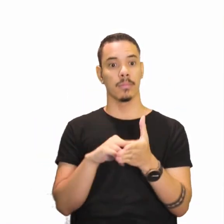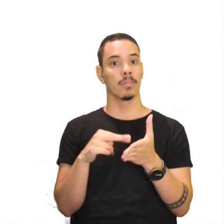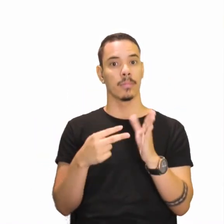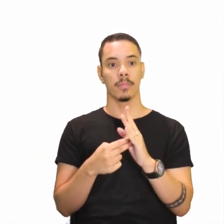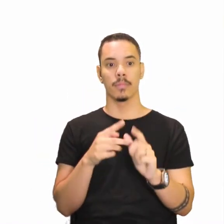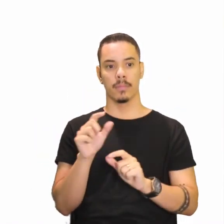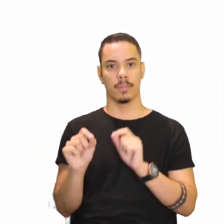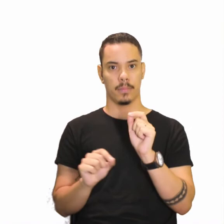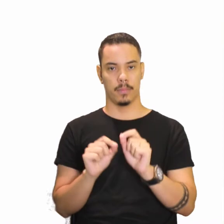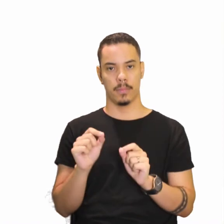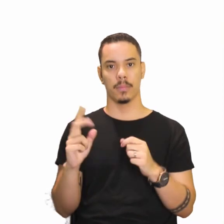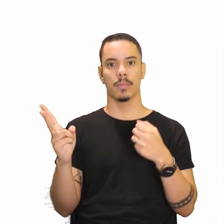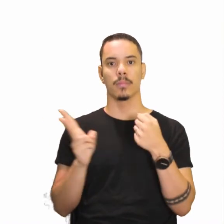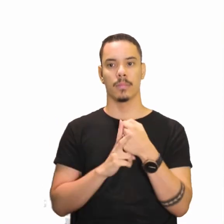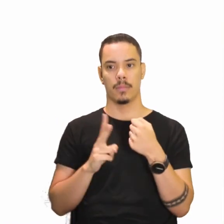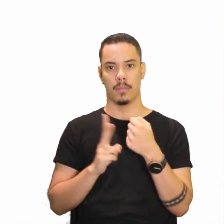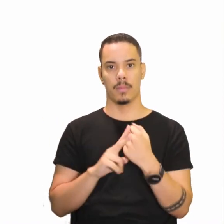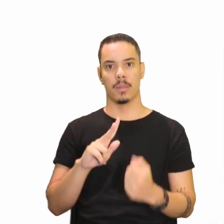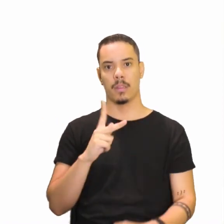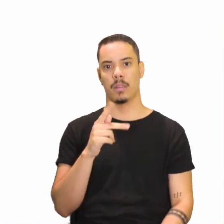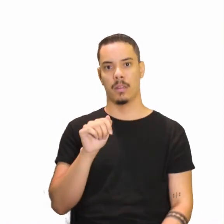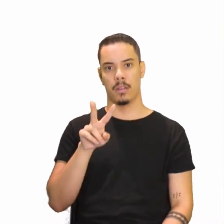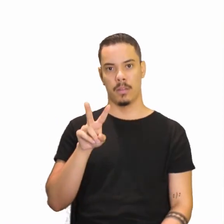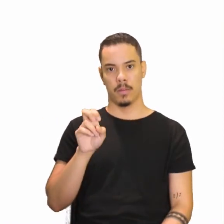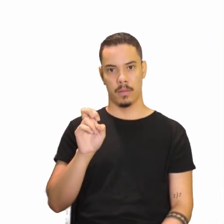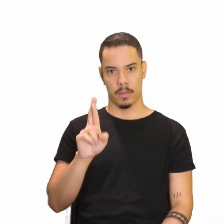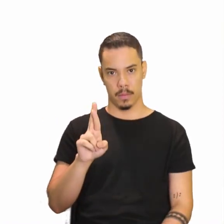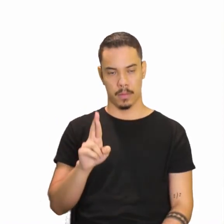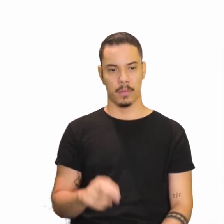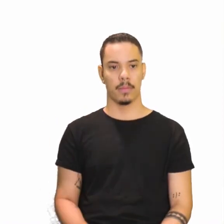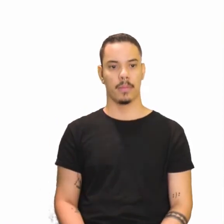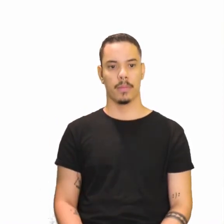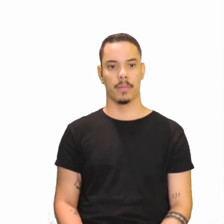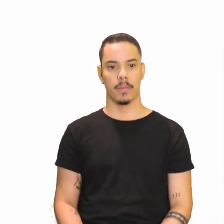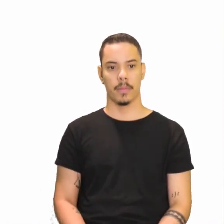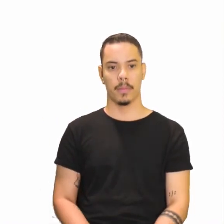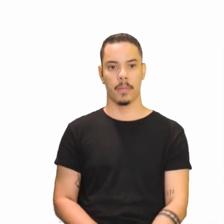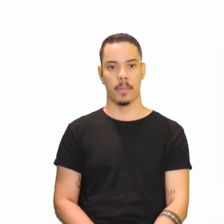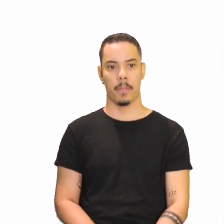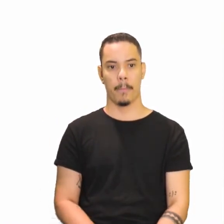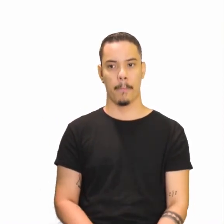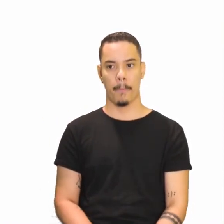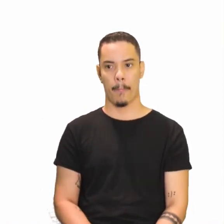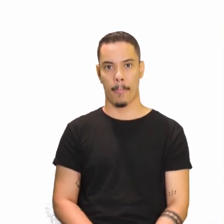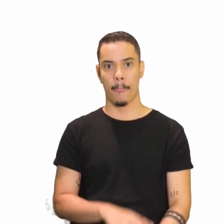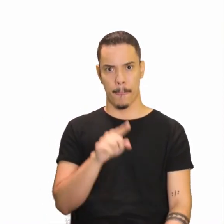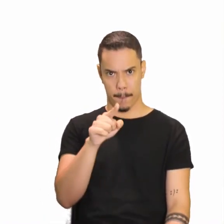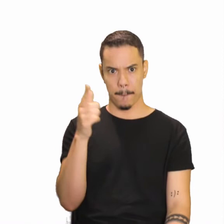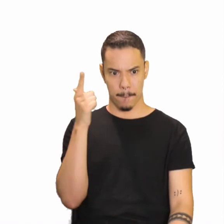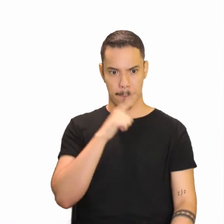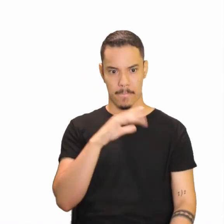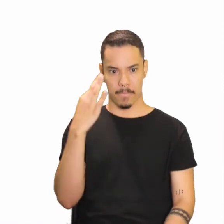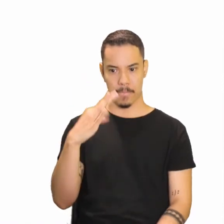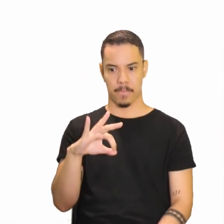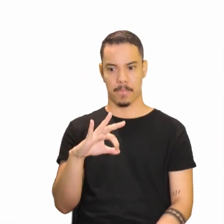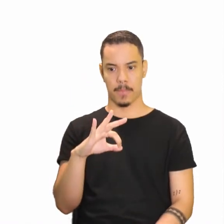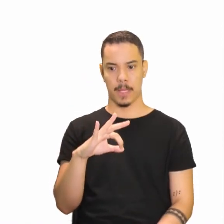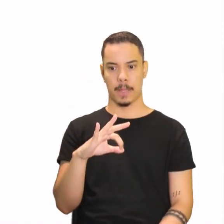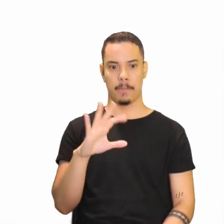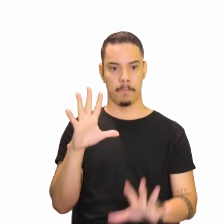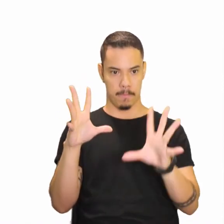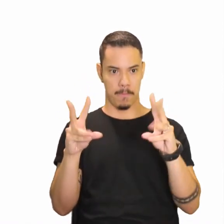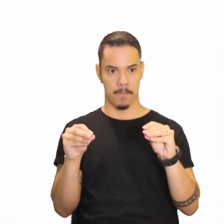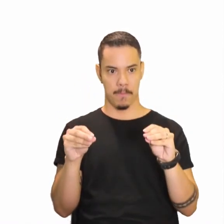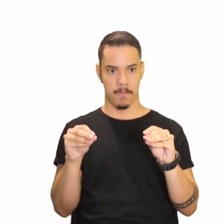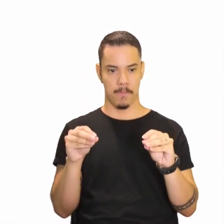ser o quê? Do verbo haver. Vamos lá. Será que você acertou?